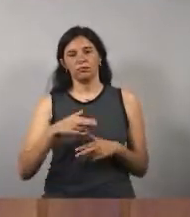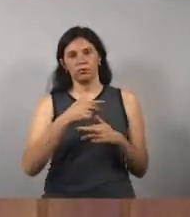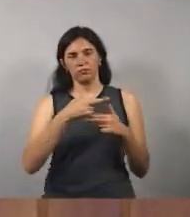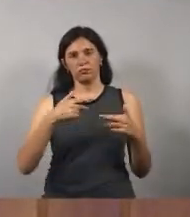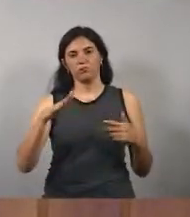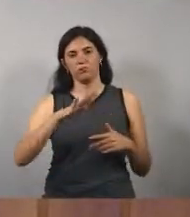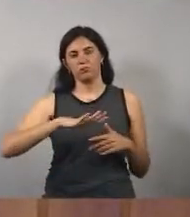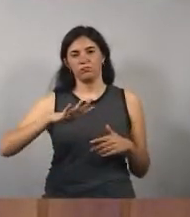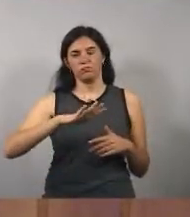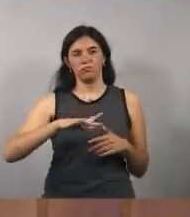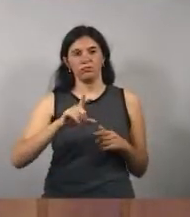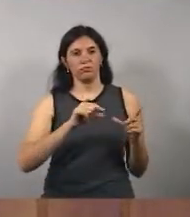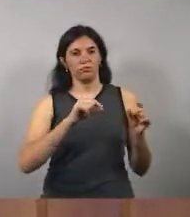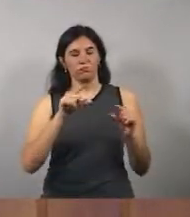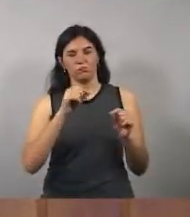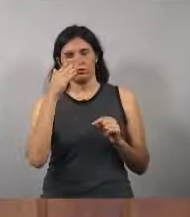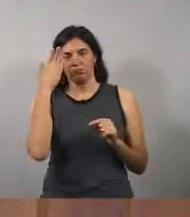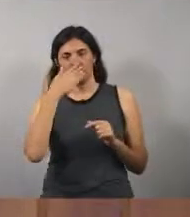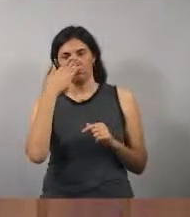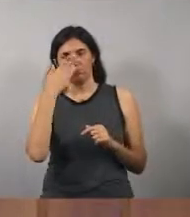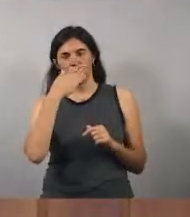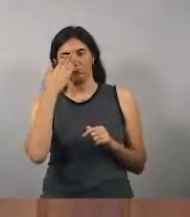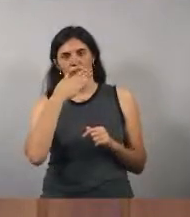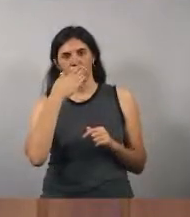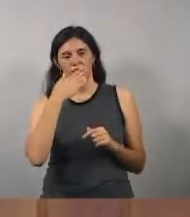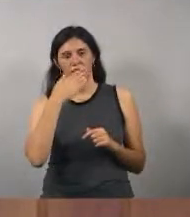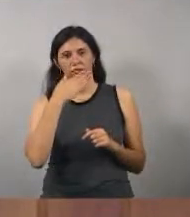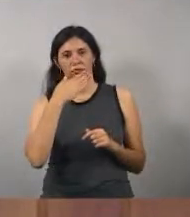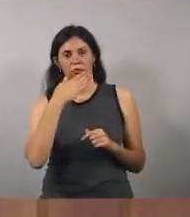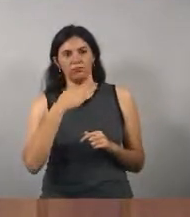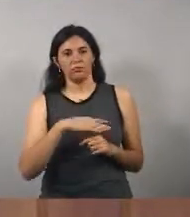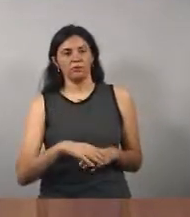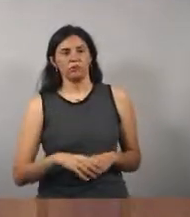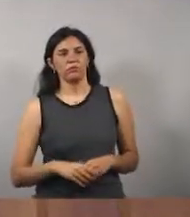que pelo menos eu não vi, a não ser